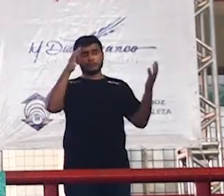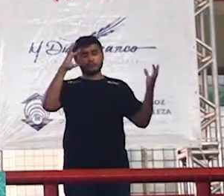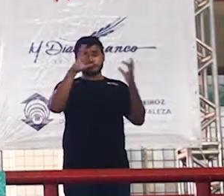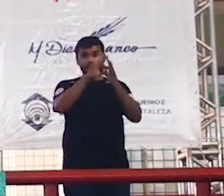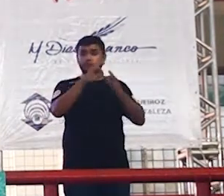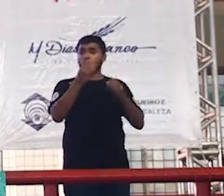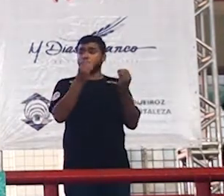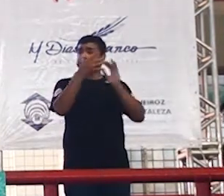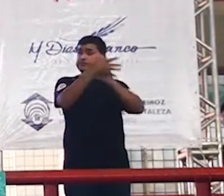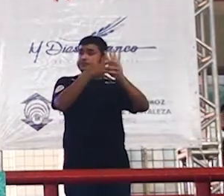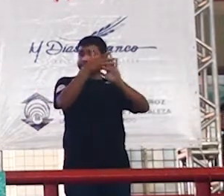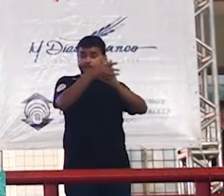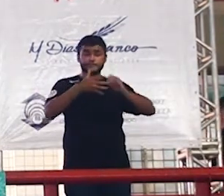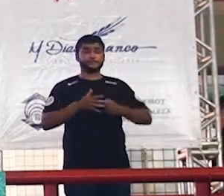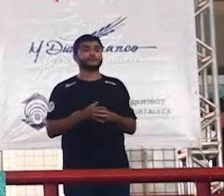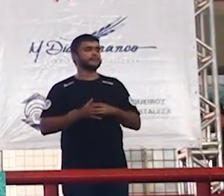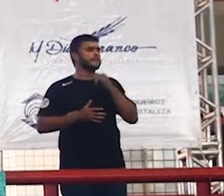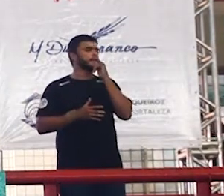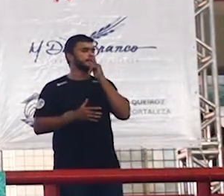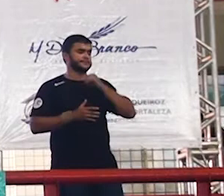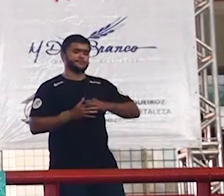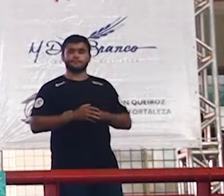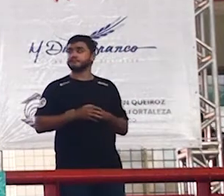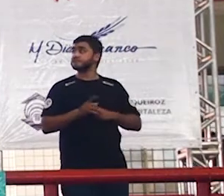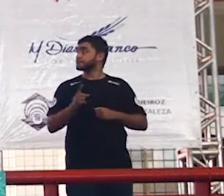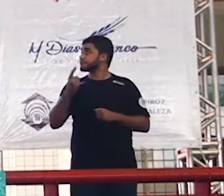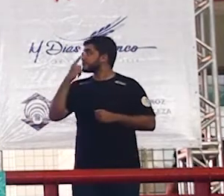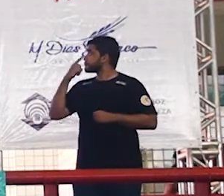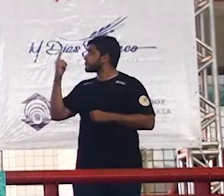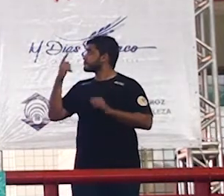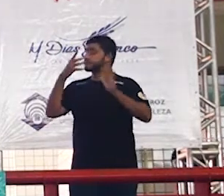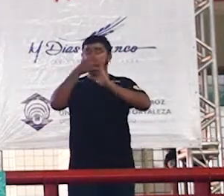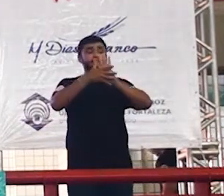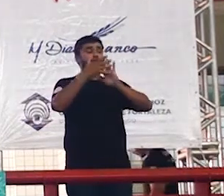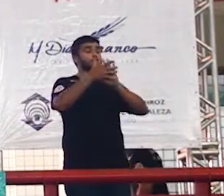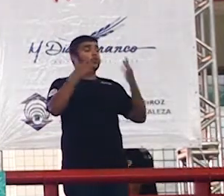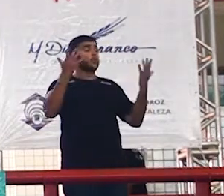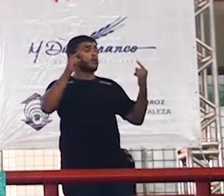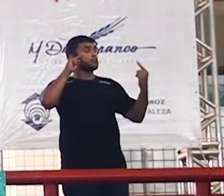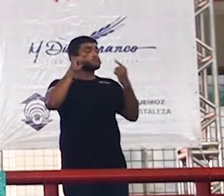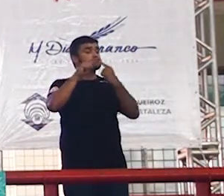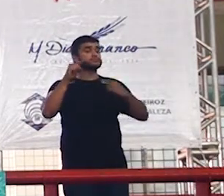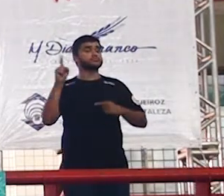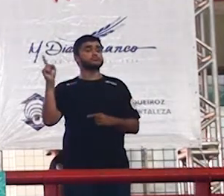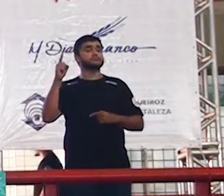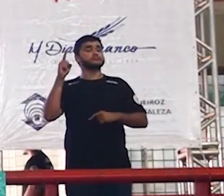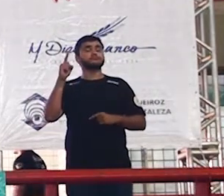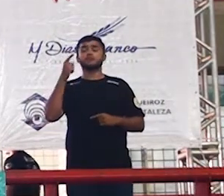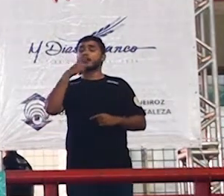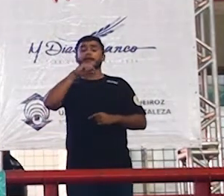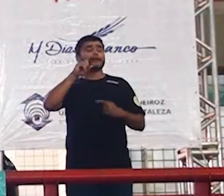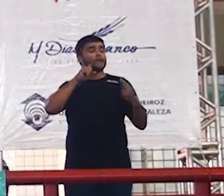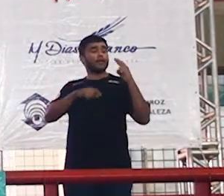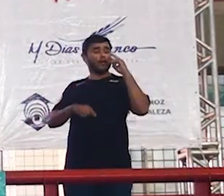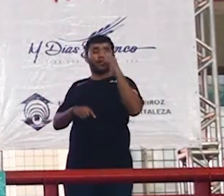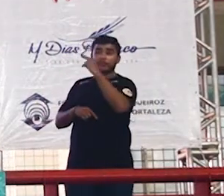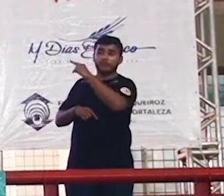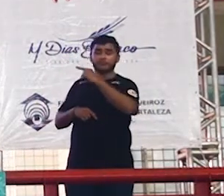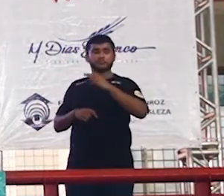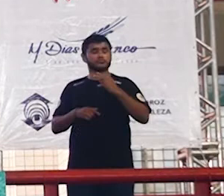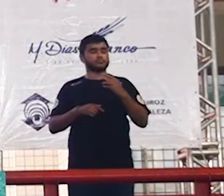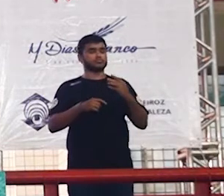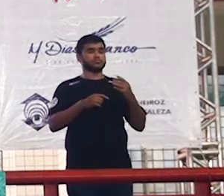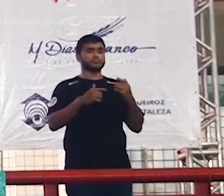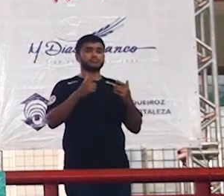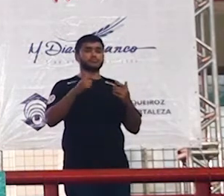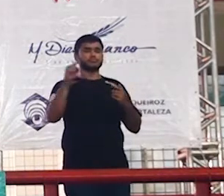na produção do texto. Você deve pensar, quem é o público-alvo desse texto? Você deve pensar, qual é a